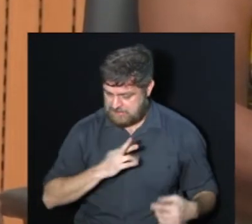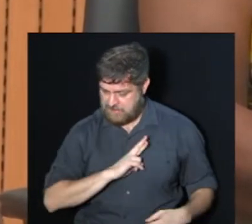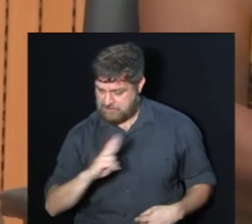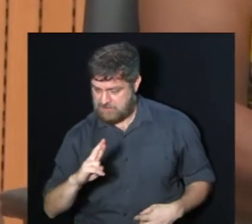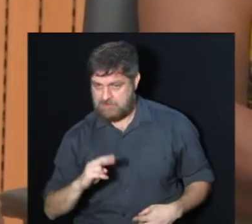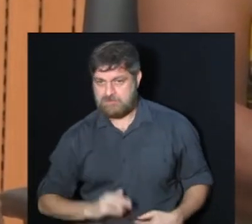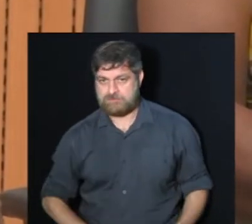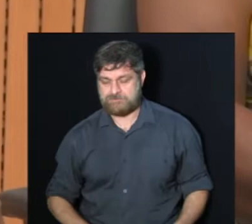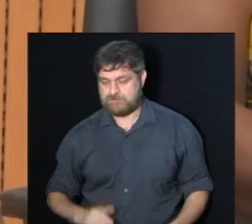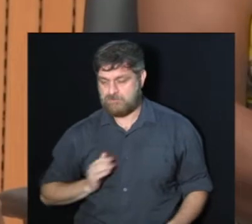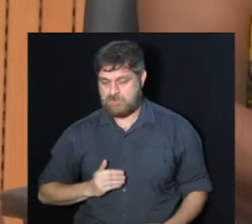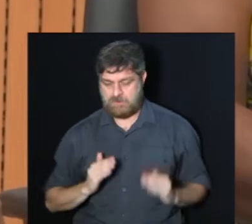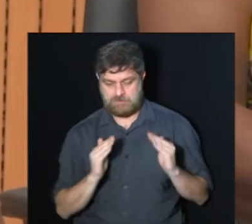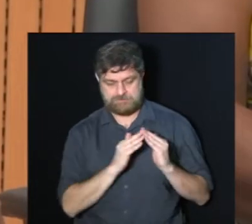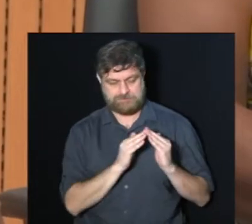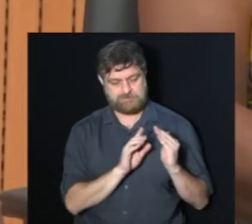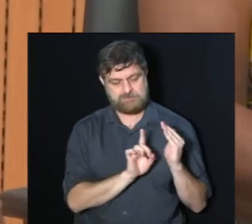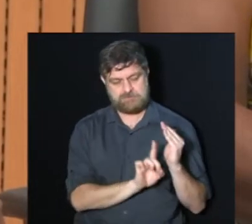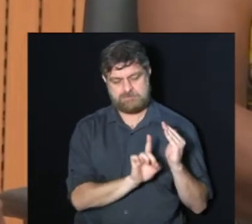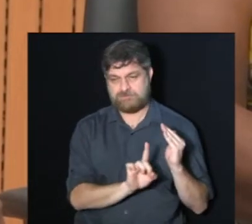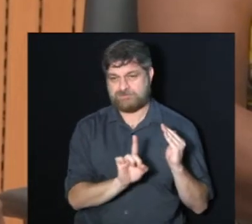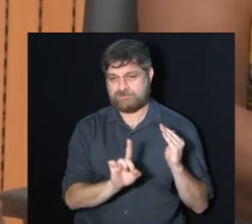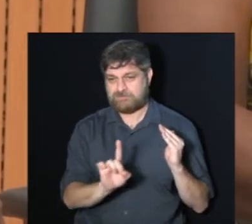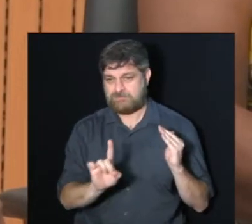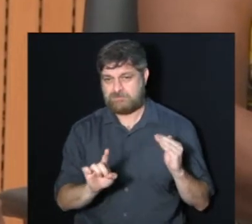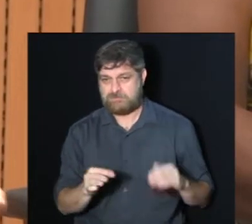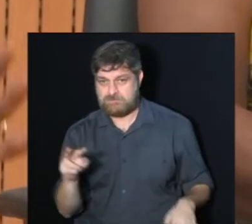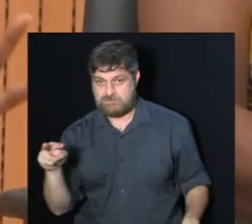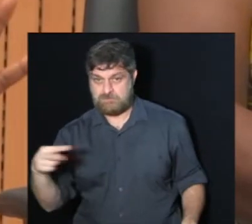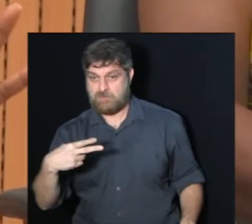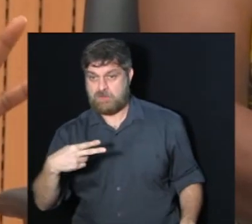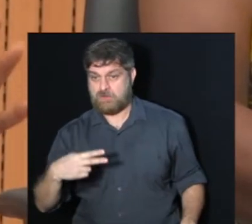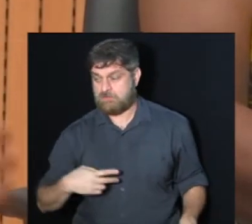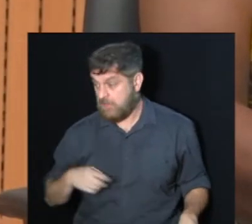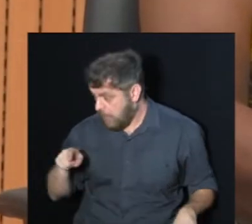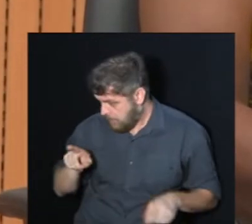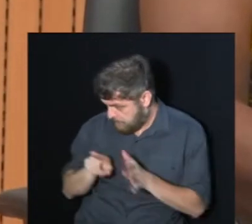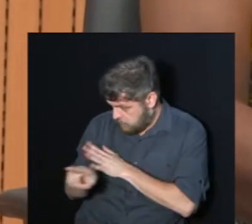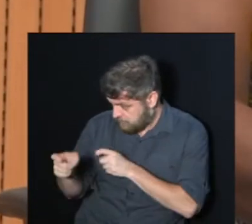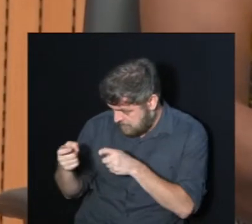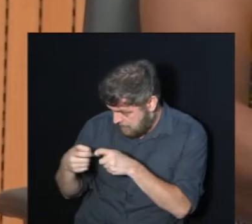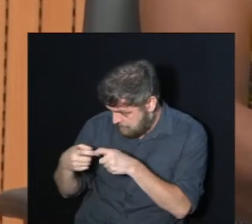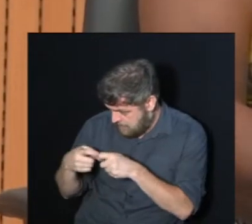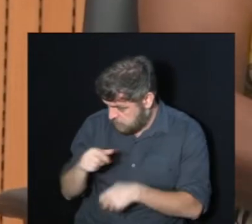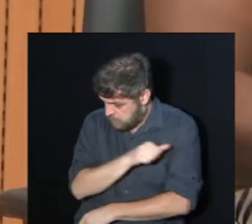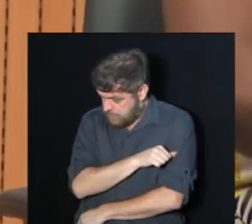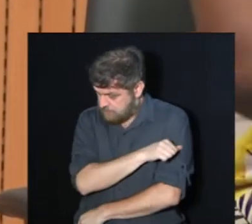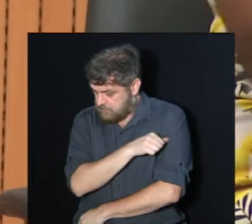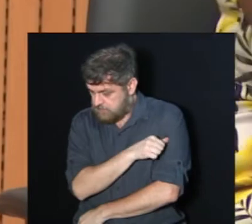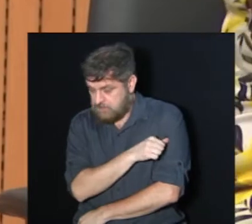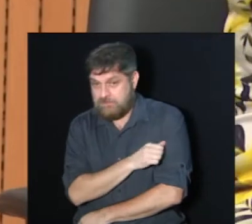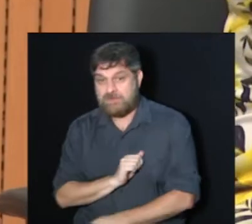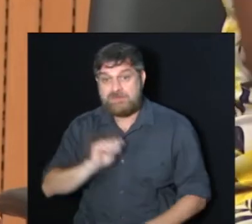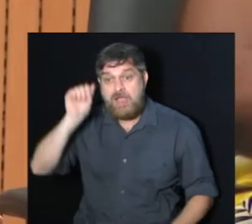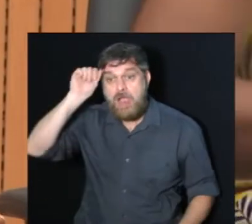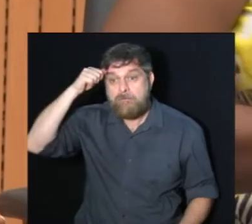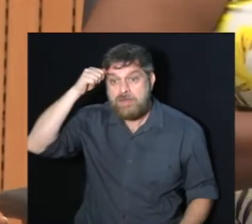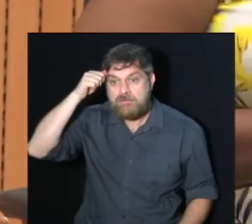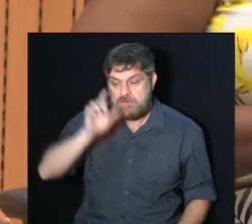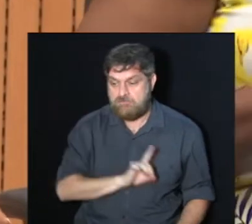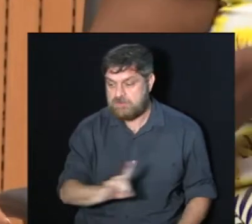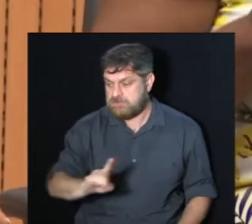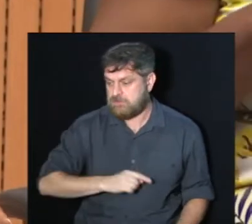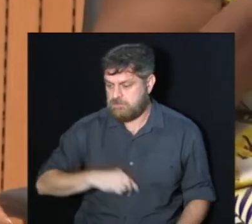de branco de dentro do terreiro, você é médica, enfermeira. Se você é negra e sair de branco, você é